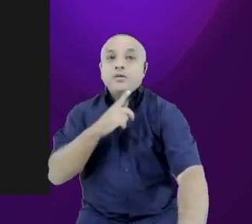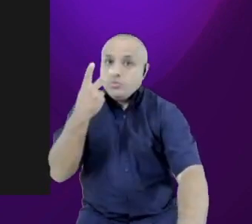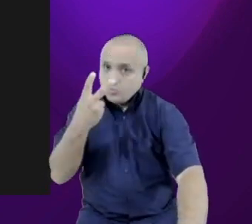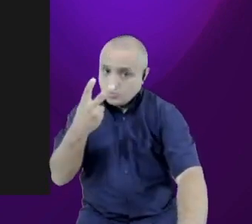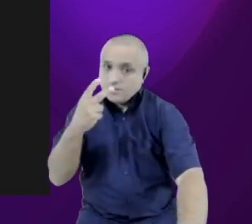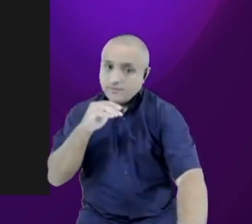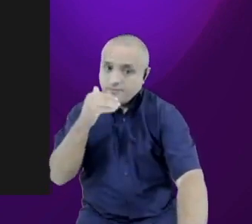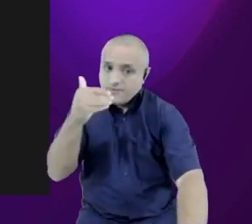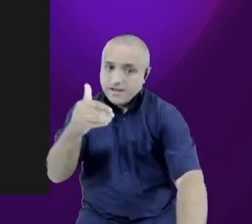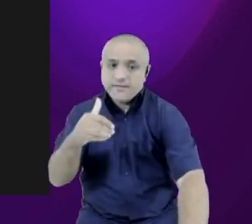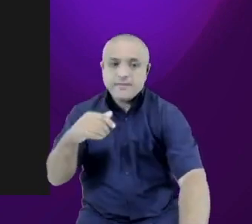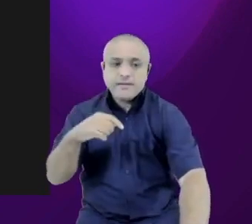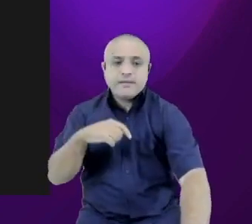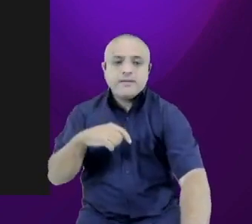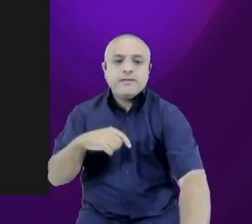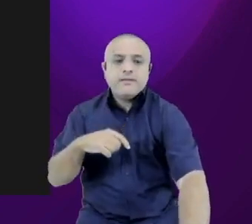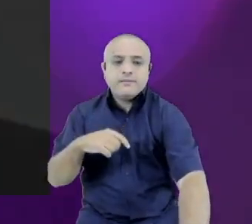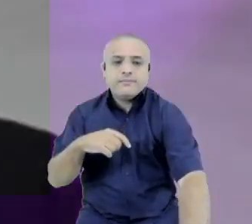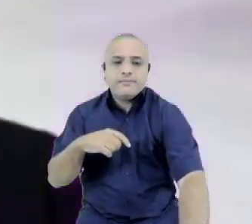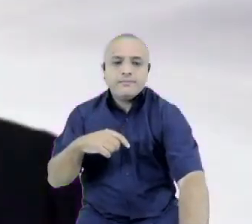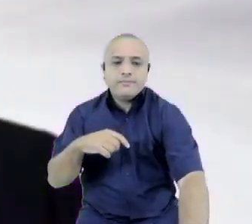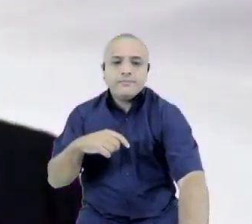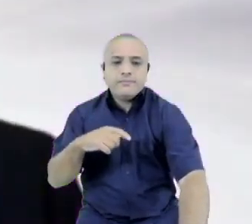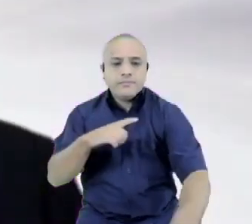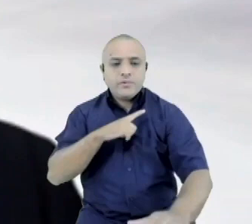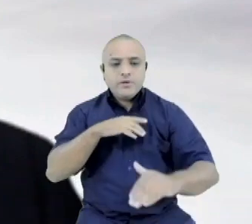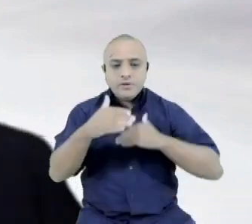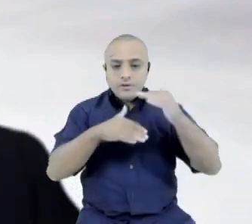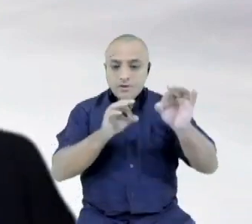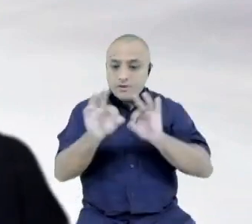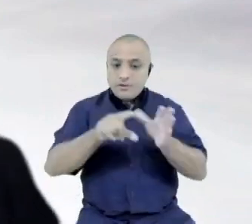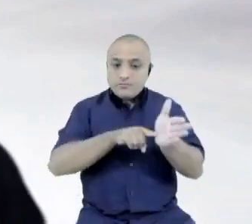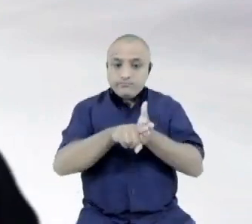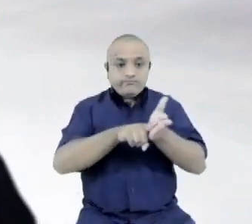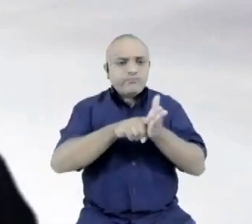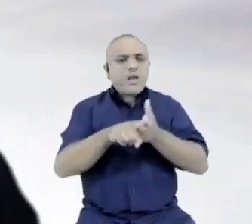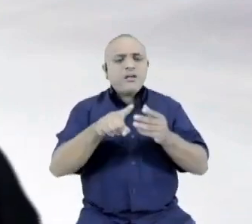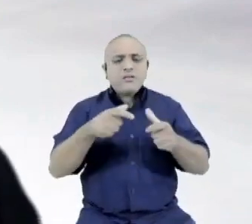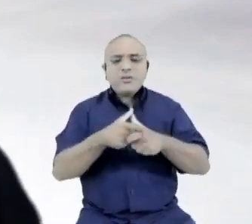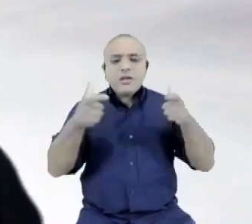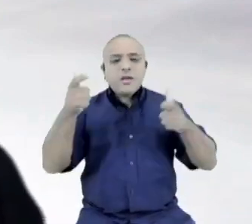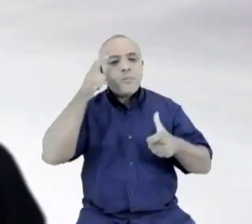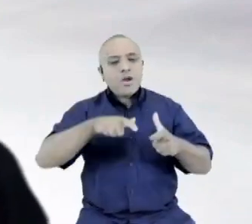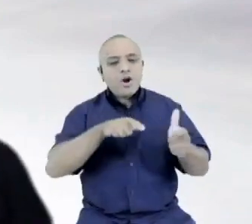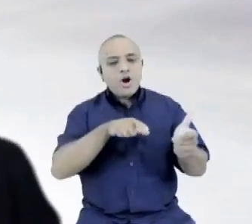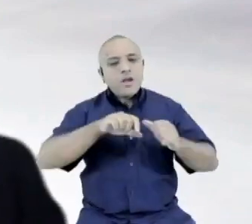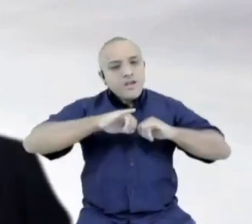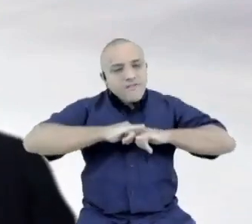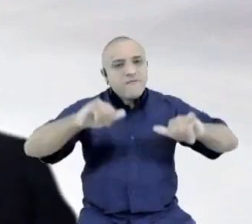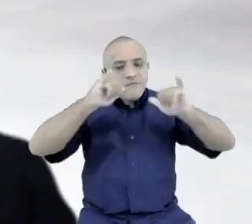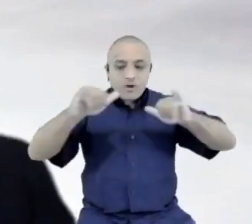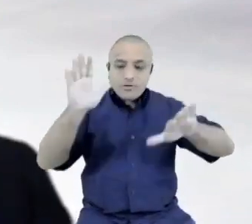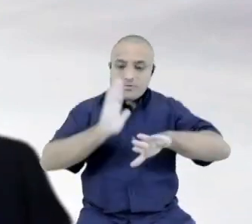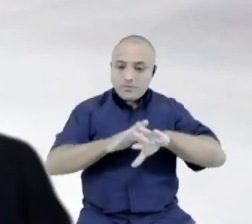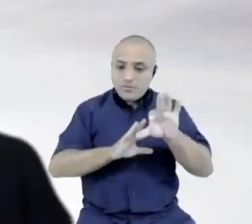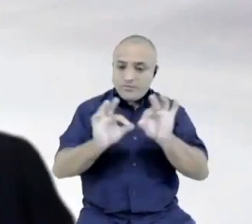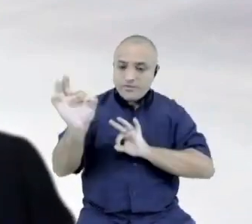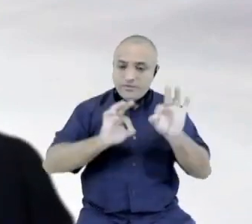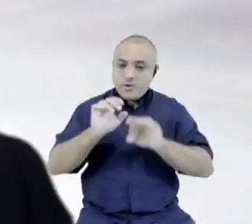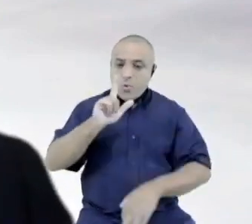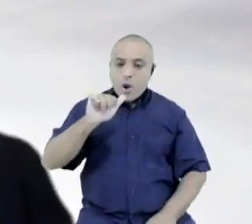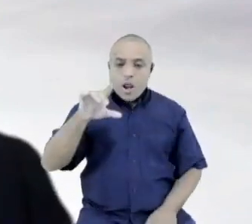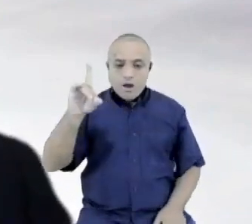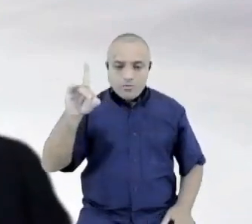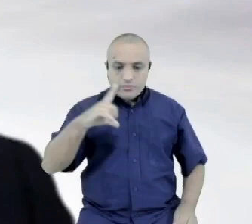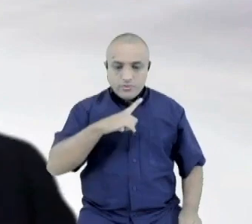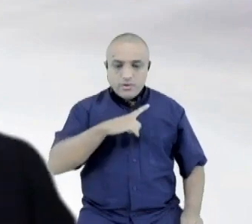para a gente? Tendo a digitalização da patologia, eu vou conseguir maiores informações quando eu for executar o laudo desse paciente.